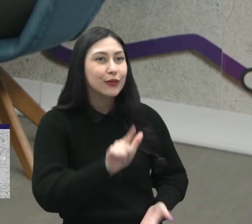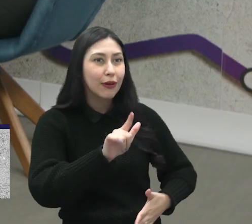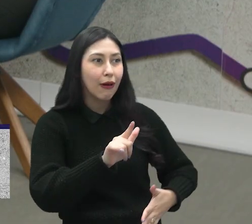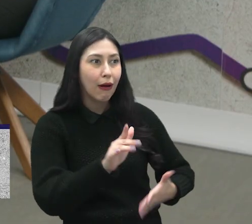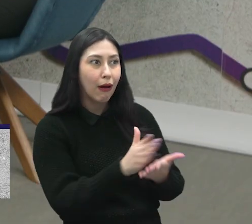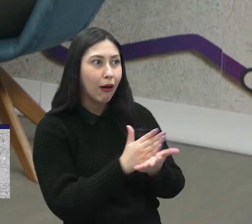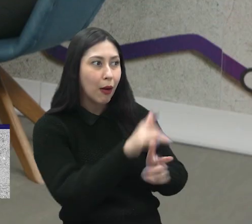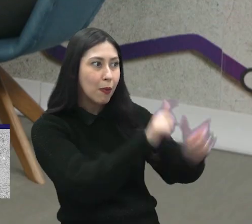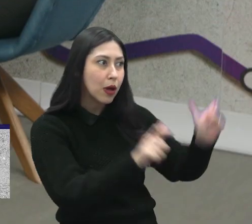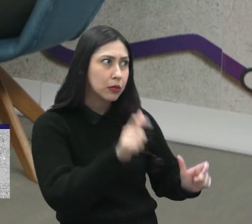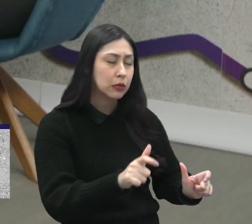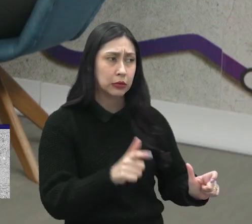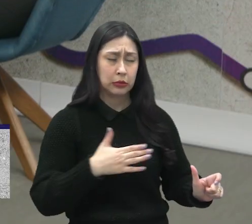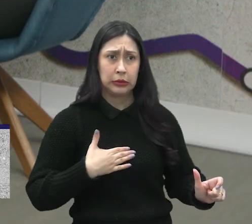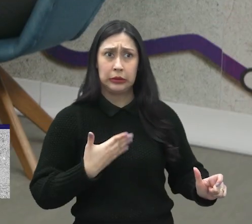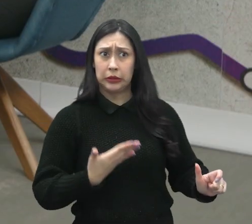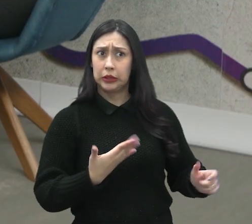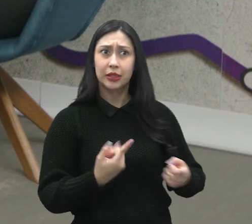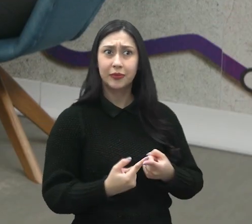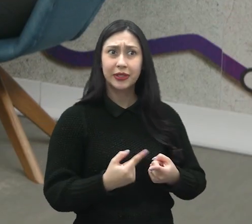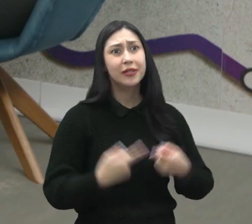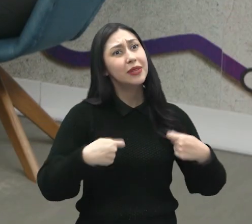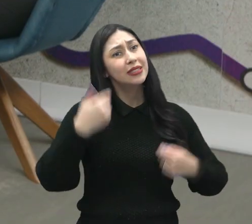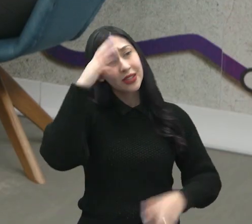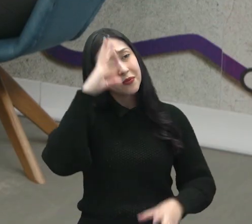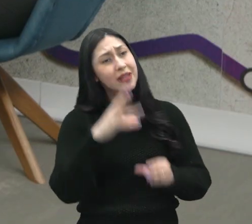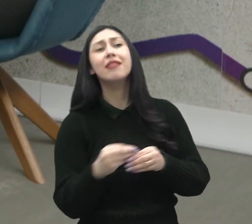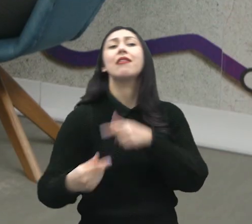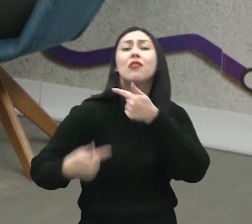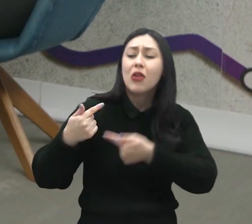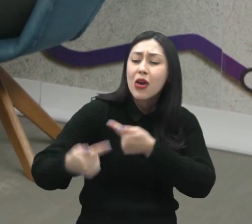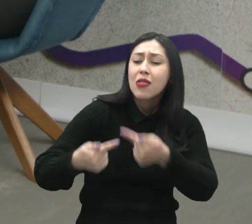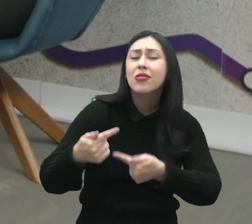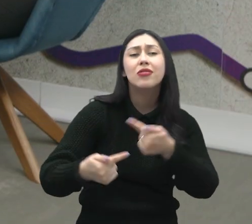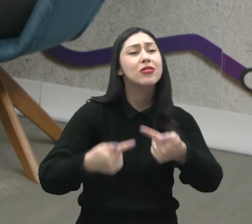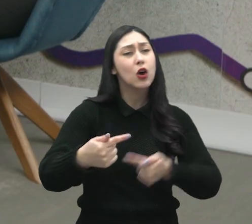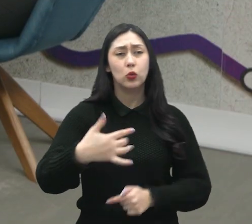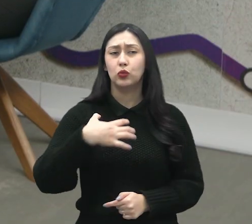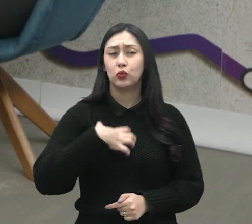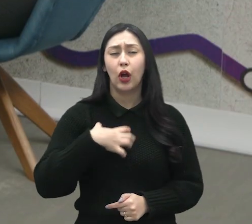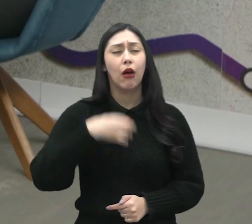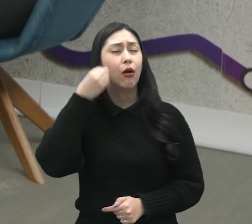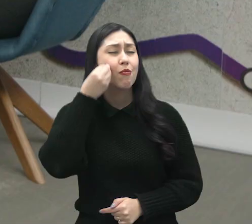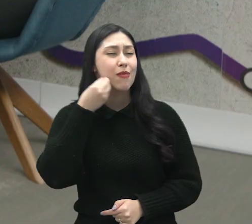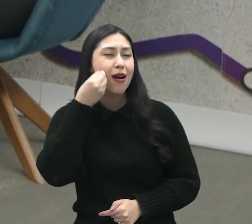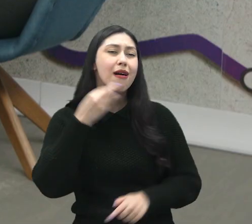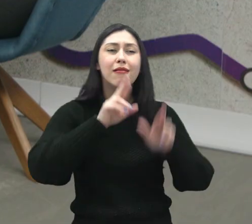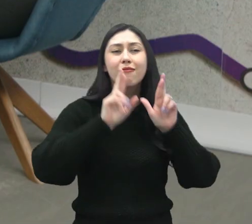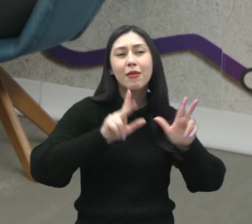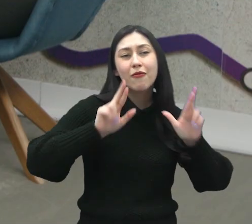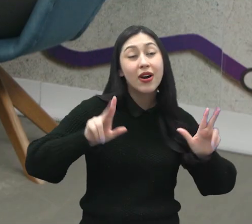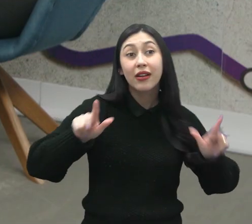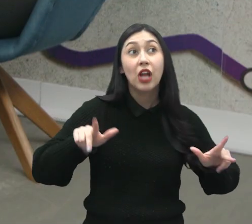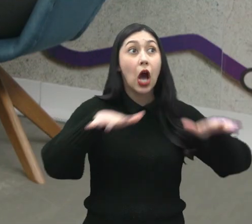gente de cabelo em pé também, Porque a gente tem que pensar que cada geração ali tem sua experiência, Não dá para falar